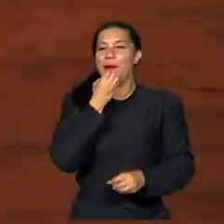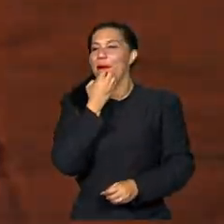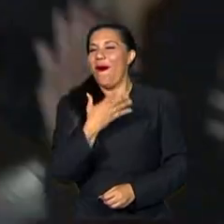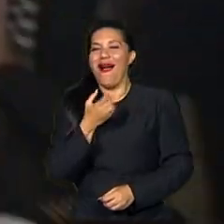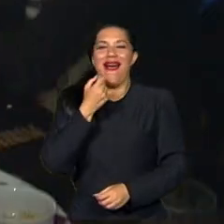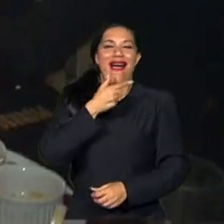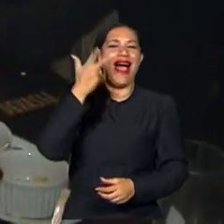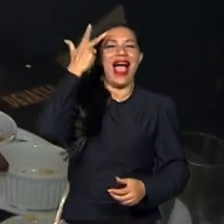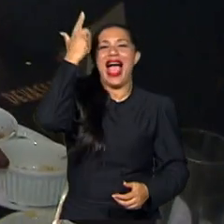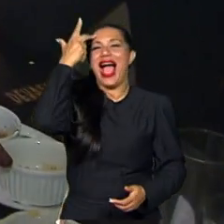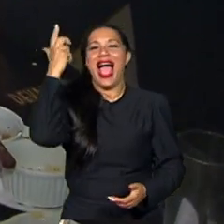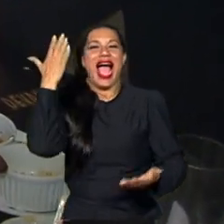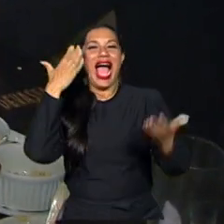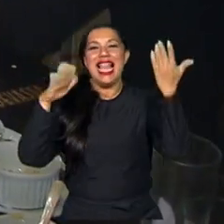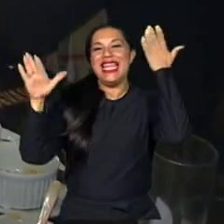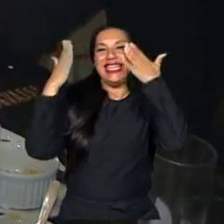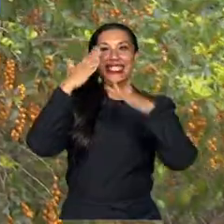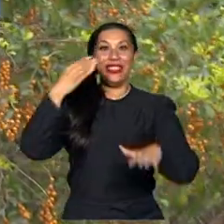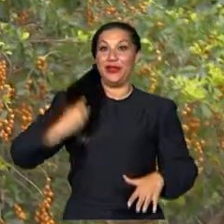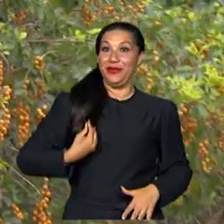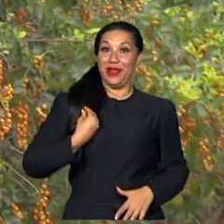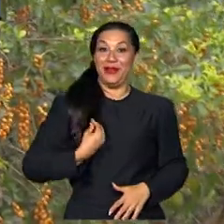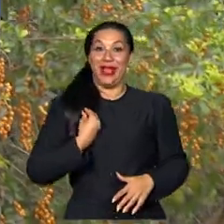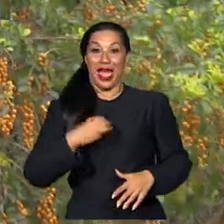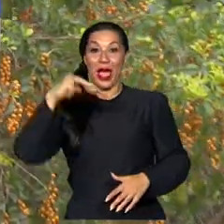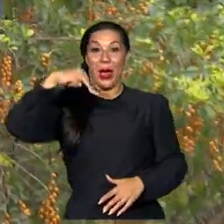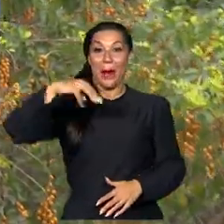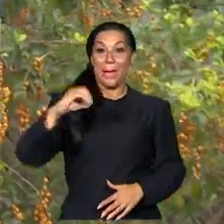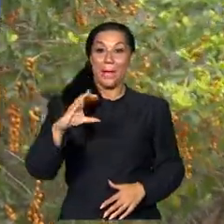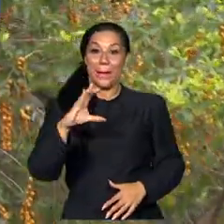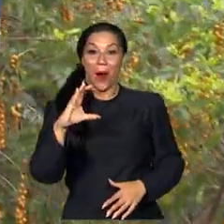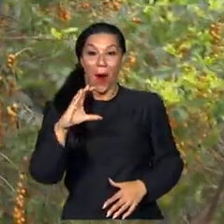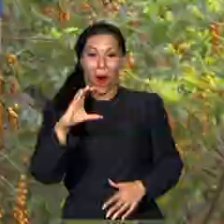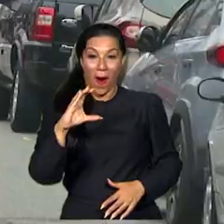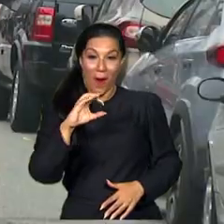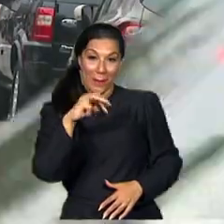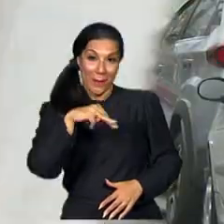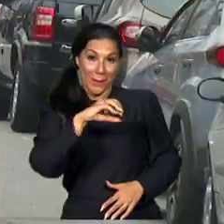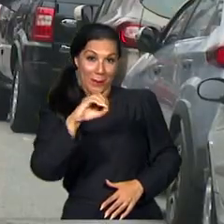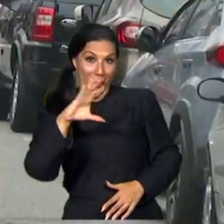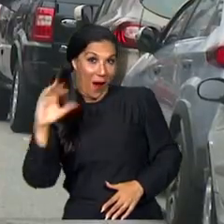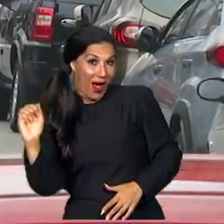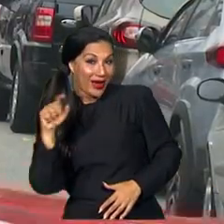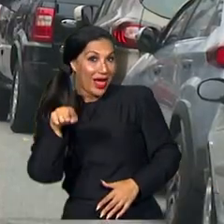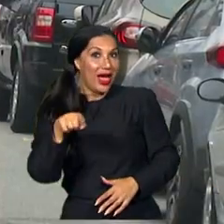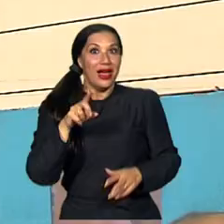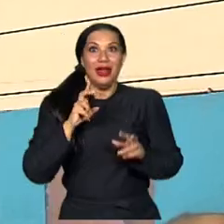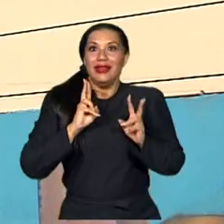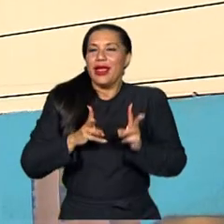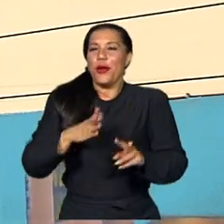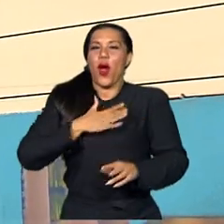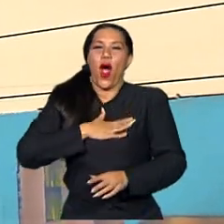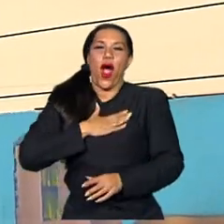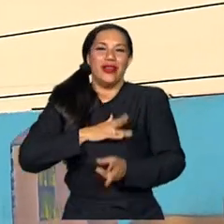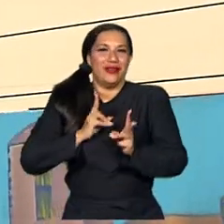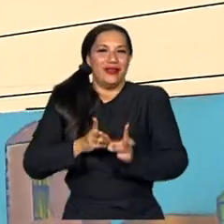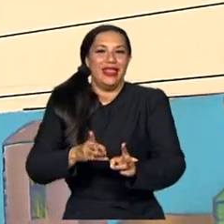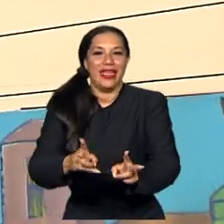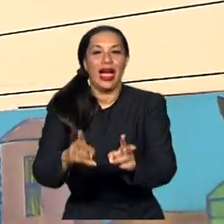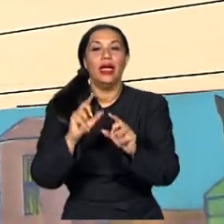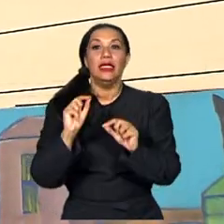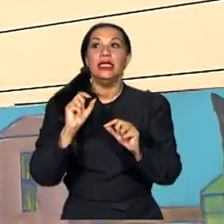uma alegria de viver. Estamos na Moca e quem é da Moca quase nunca sai de lá. E quando o